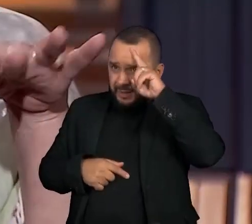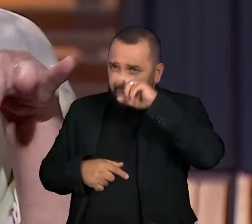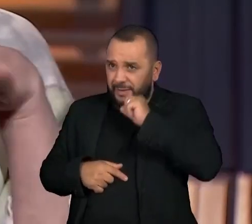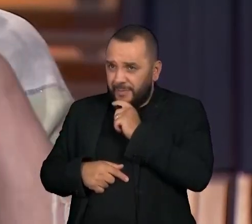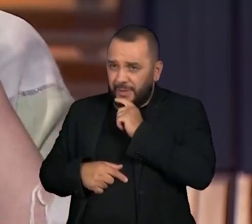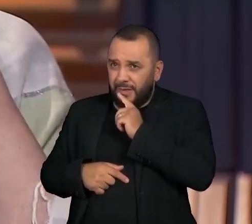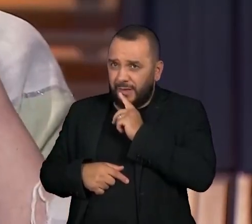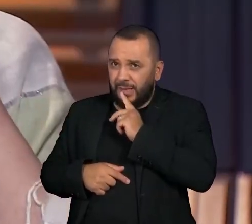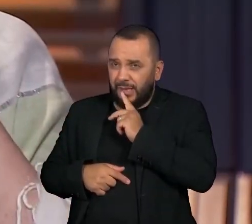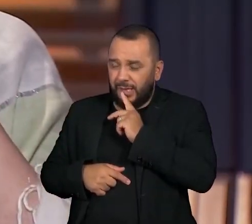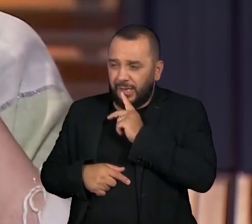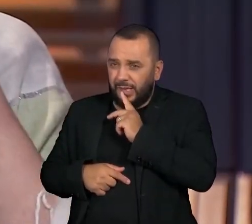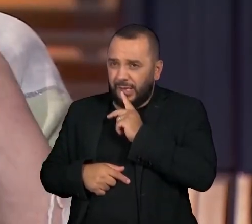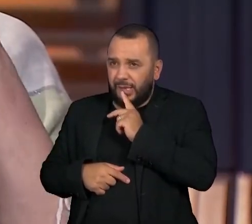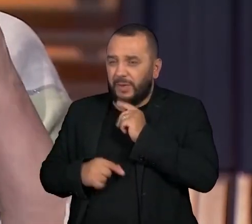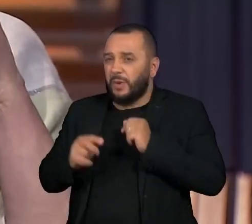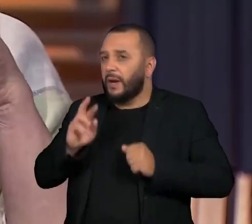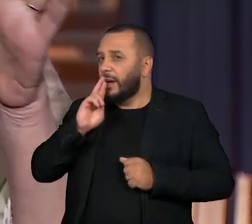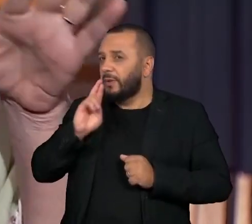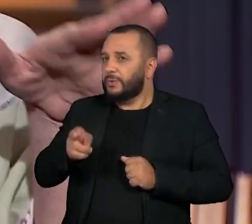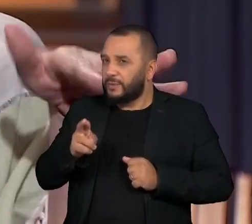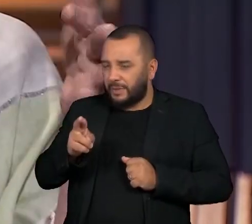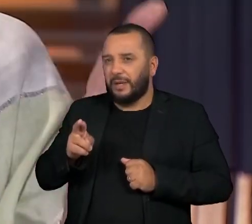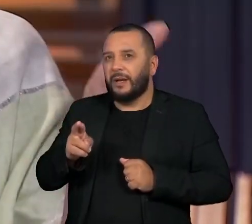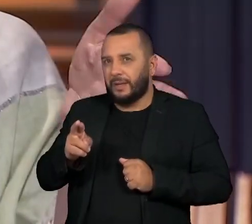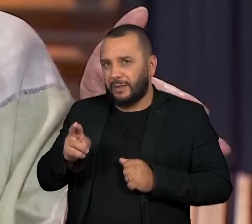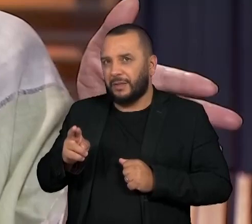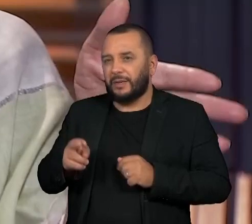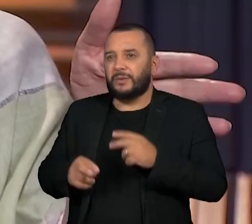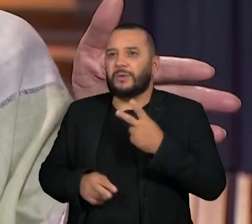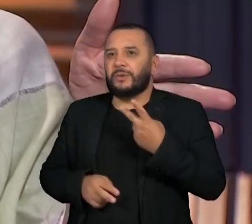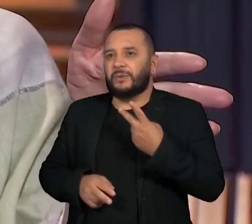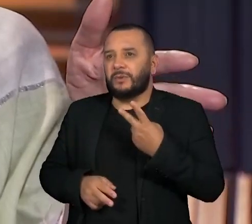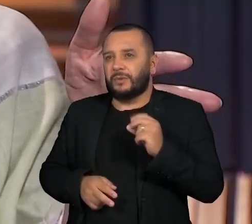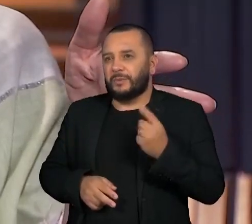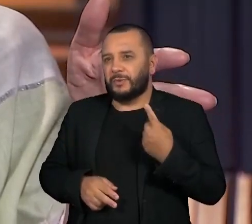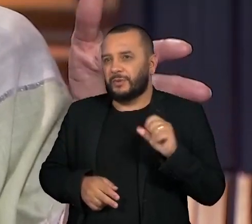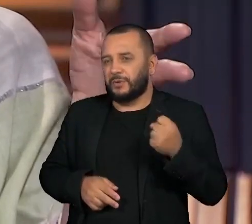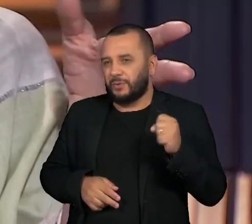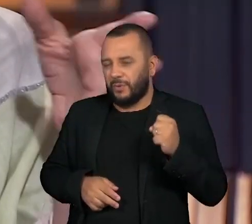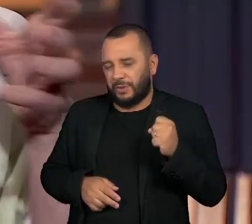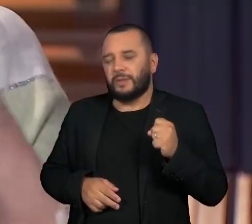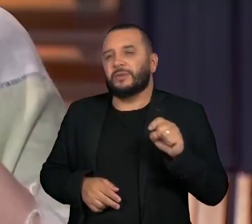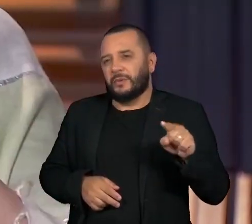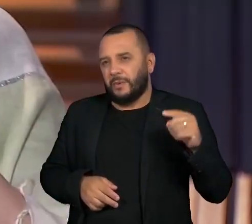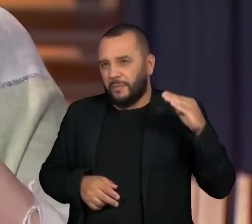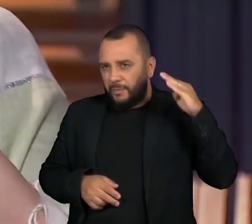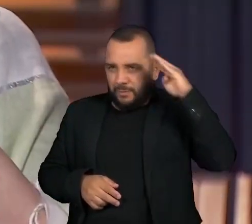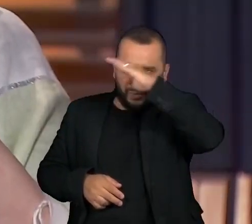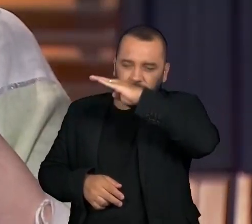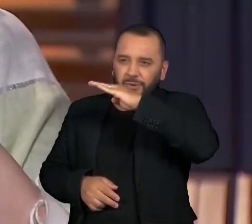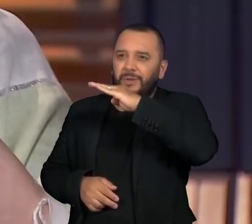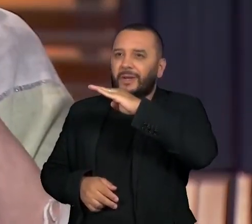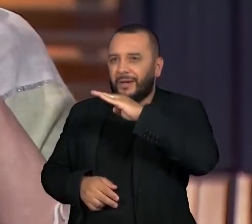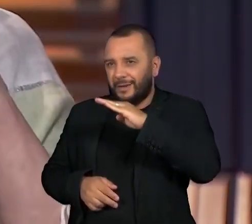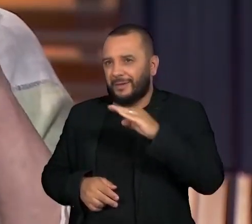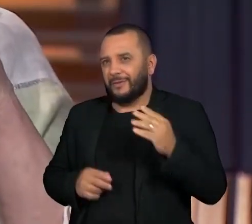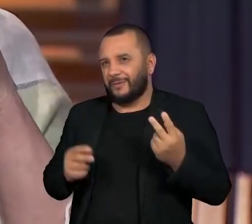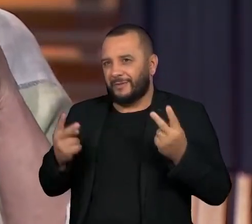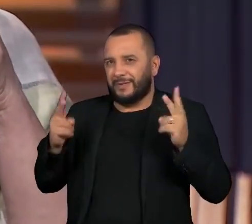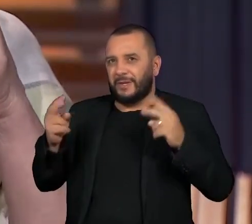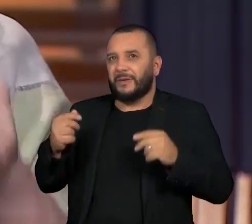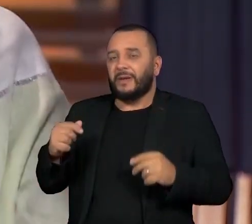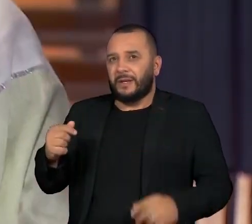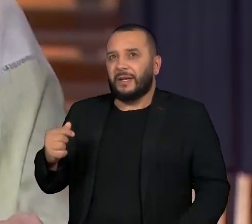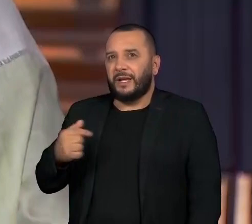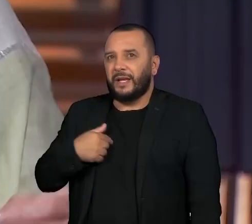eu que sai o resultado do bolsonaro em 2018 ele gravou um negócio no meio da rua